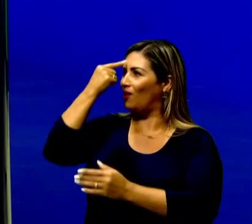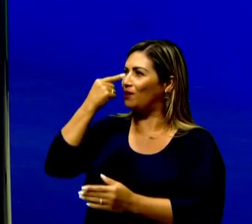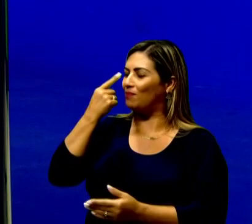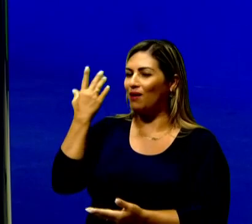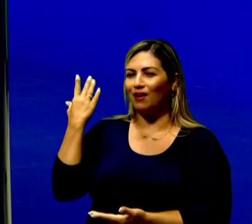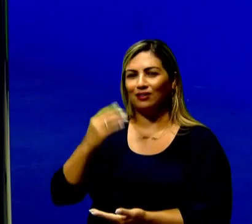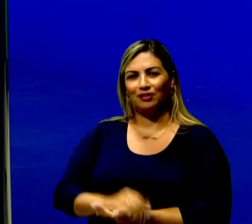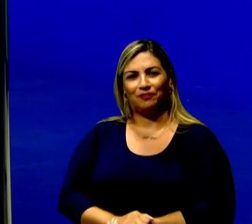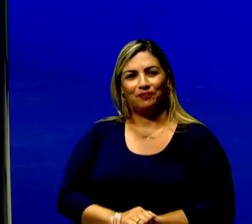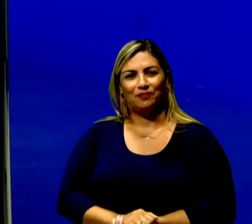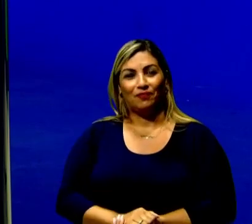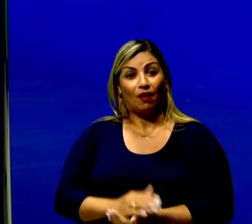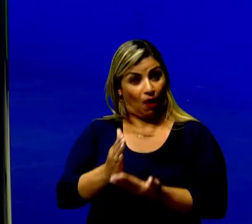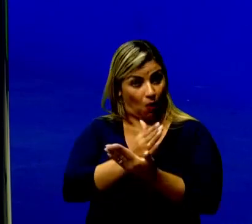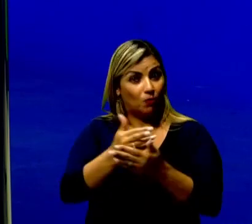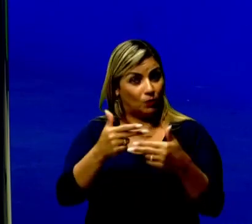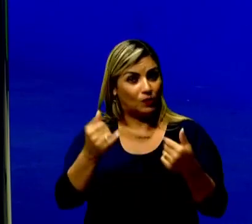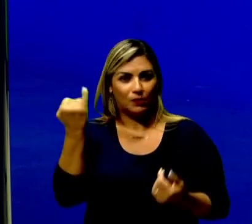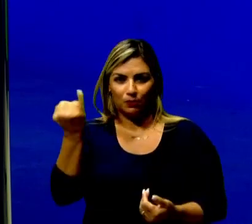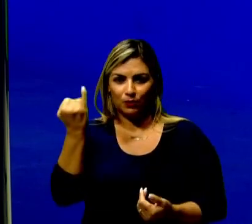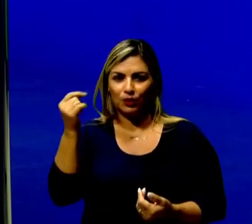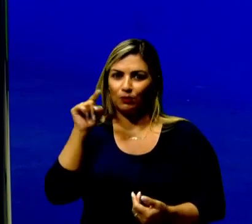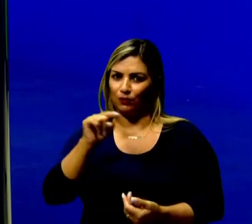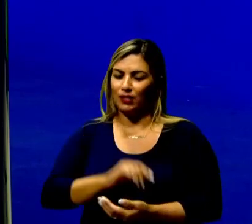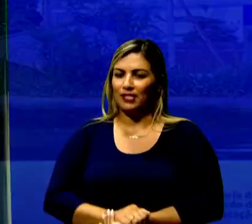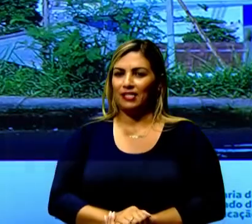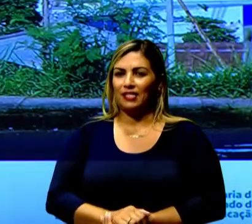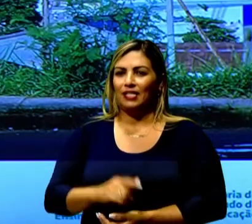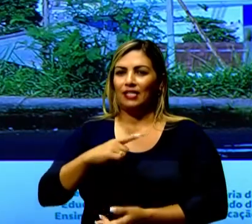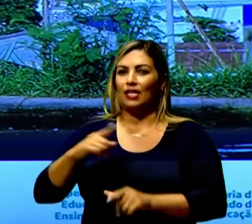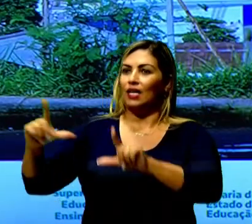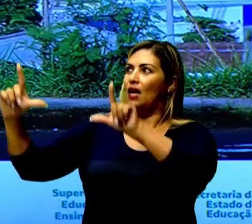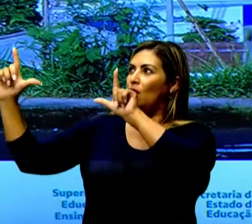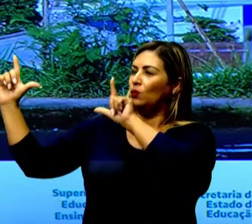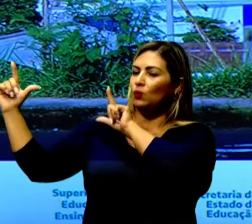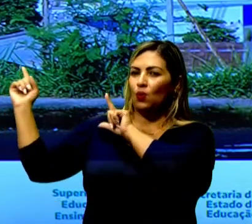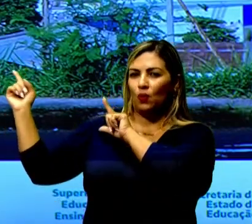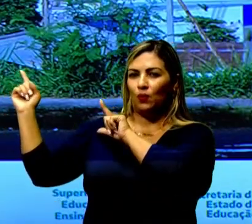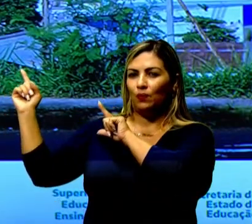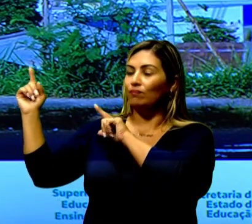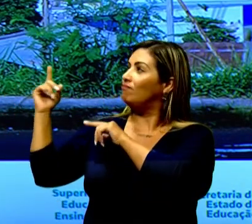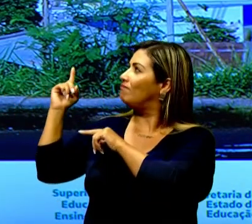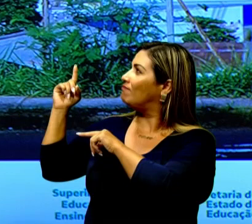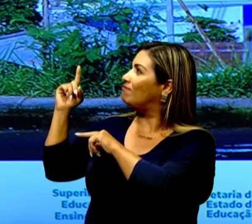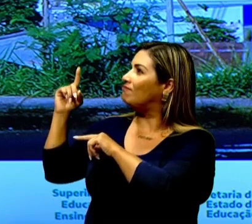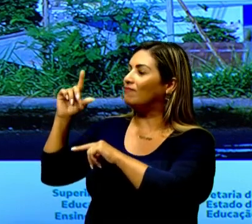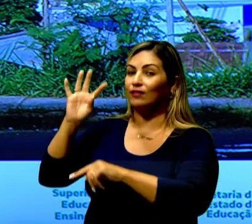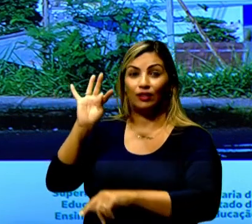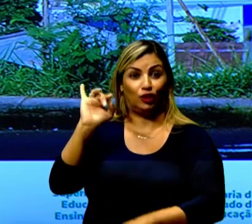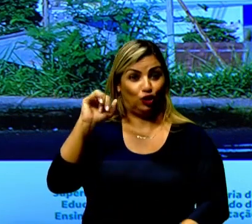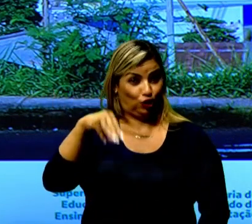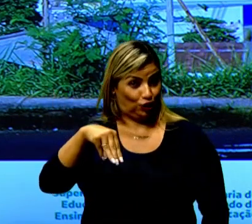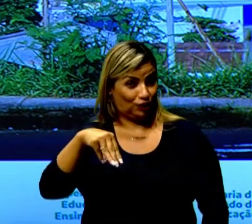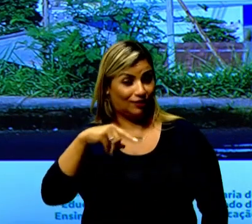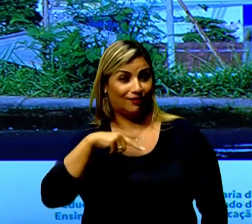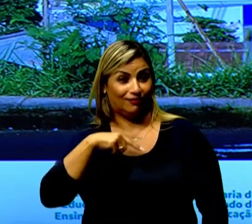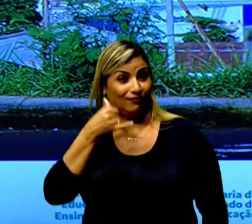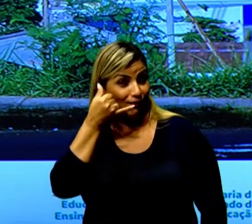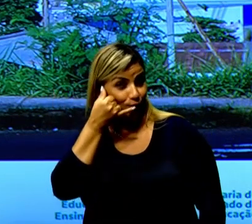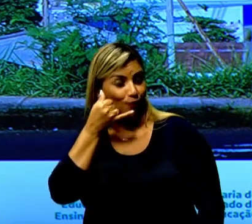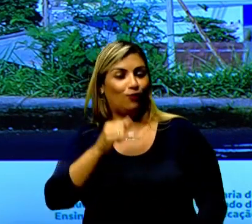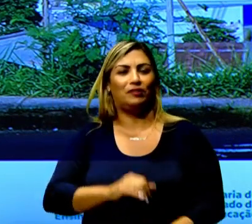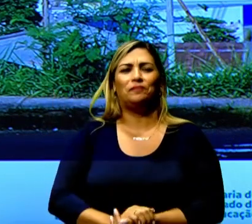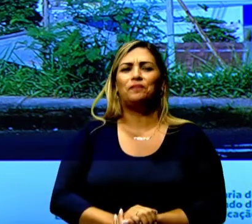mais eu coloquei algumas coisas importantes para vocês aqui nós temos um autor da tim nós temos aqui a